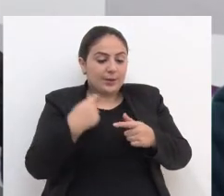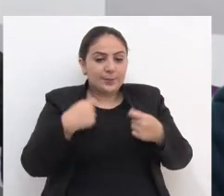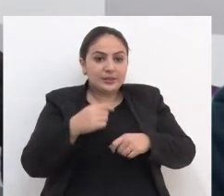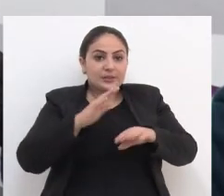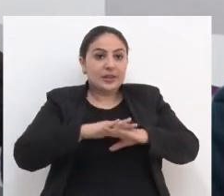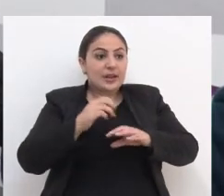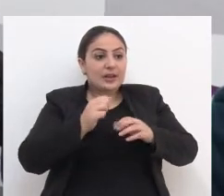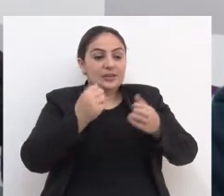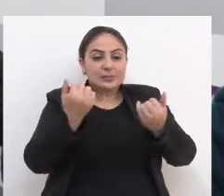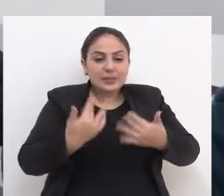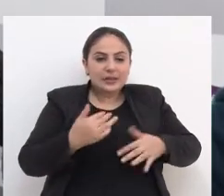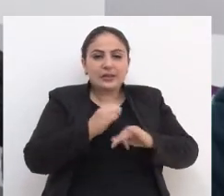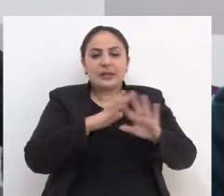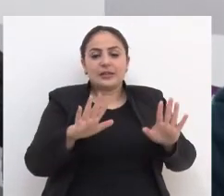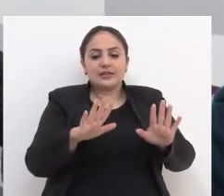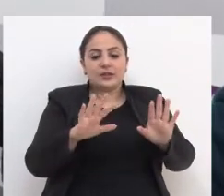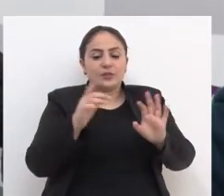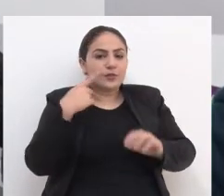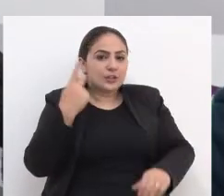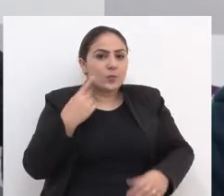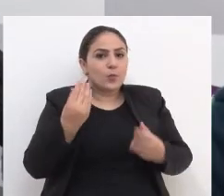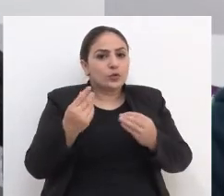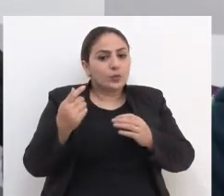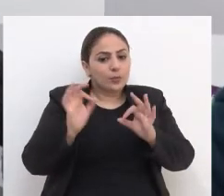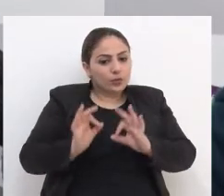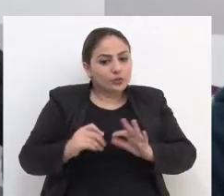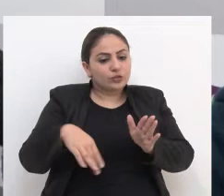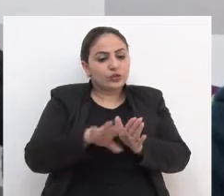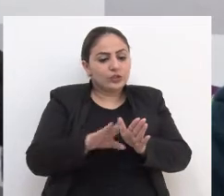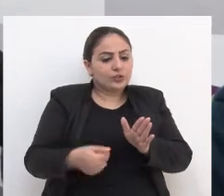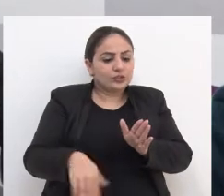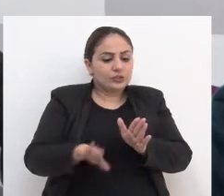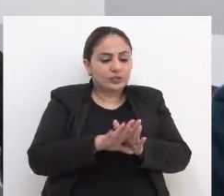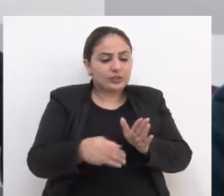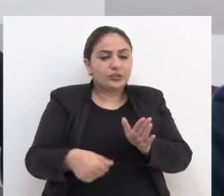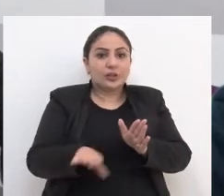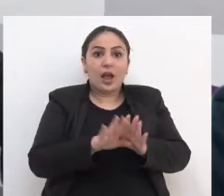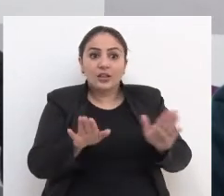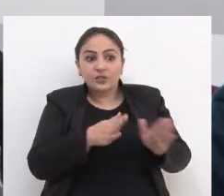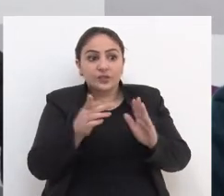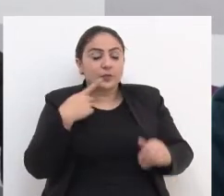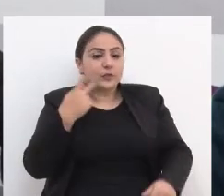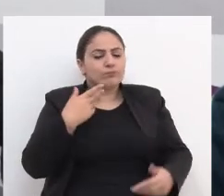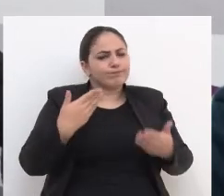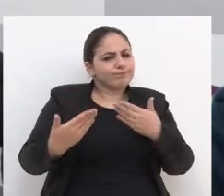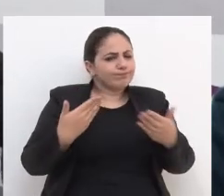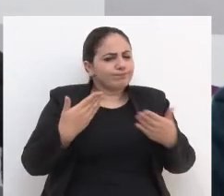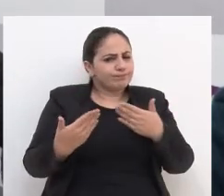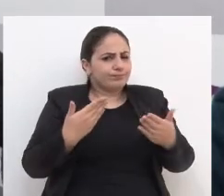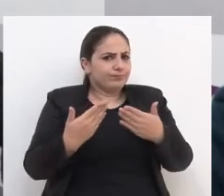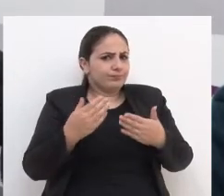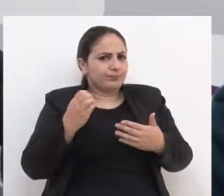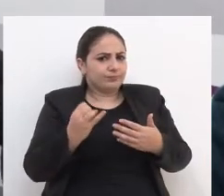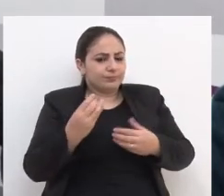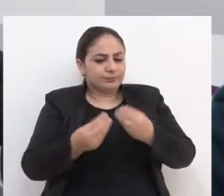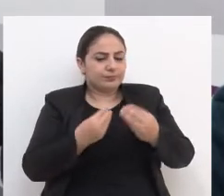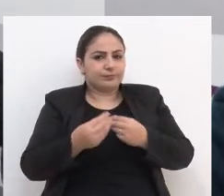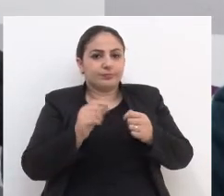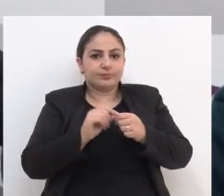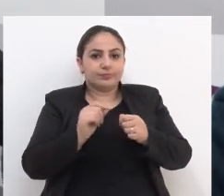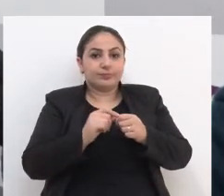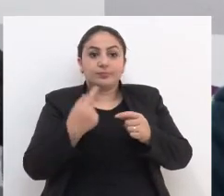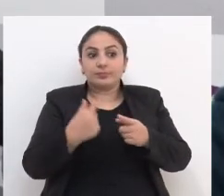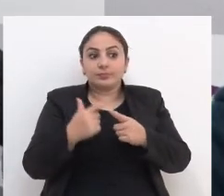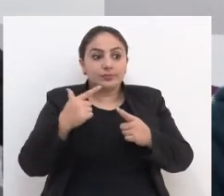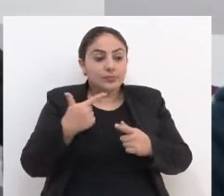levar esclarecimentos aos vereadores. São muitos projetos que chegam do Executivo na Câmara e que os parlamentares muitas vezes ficam com dúvidas ao se posicionar porque